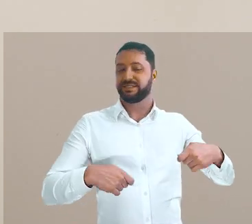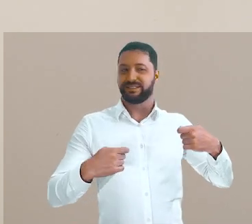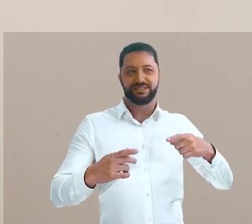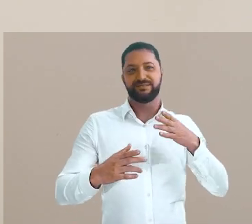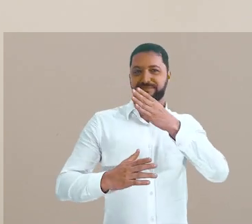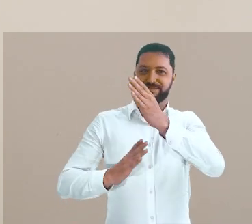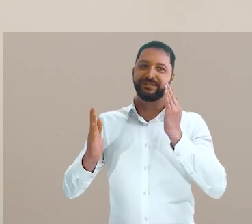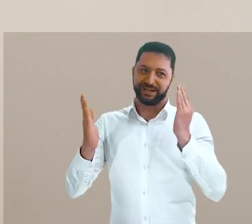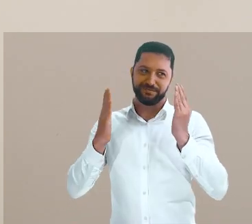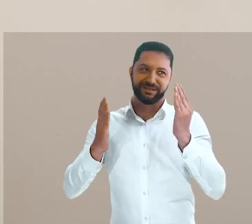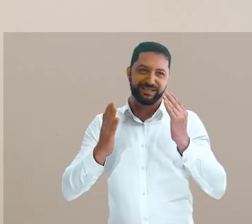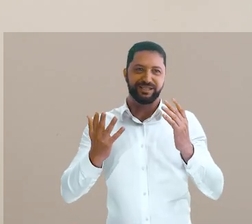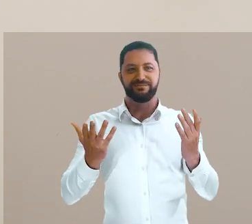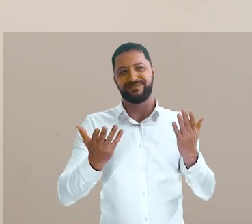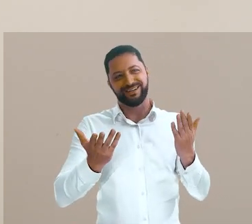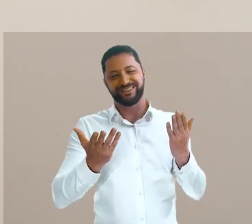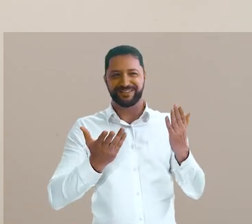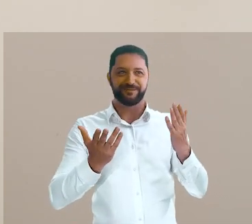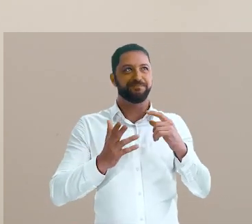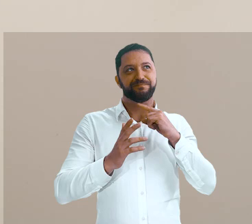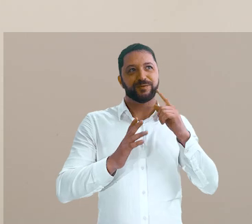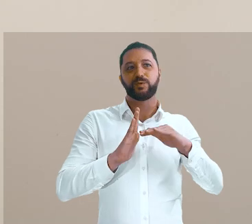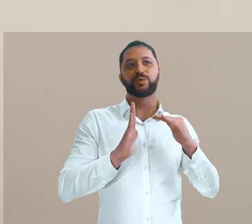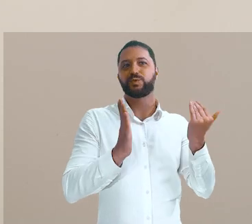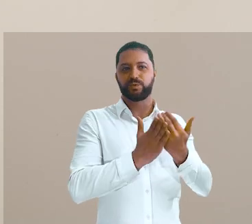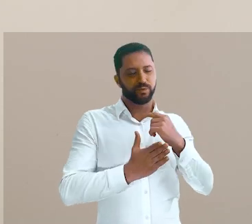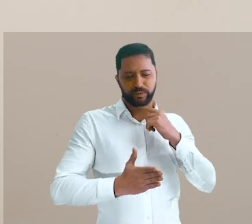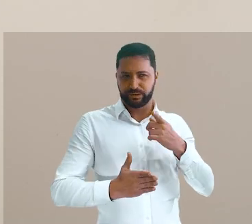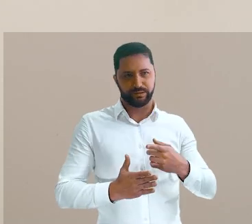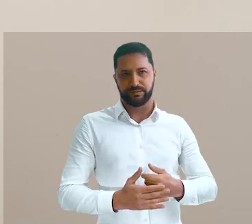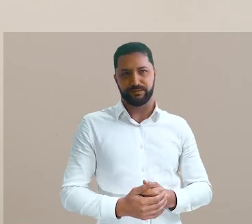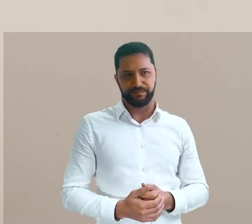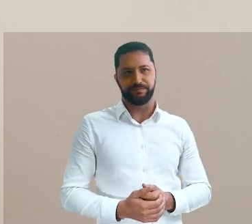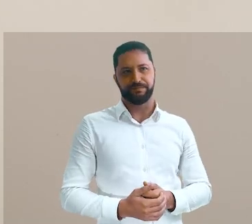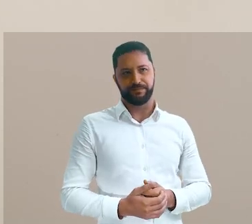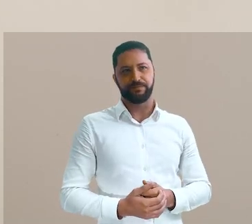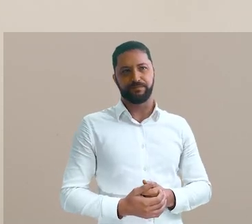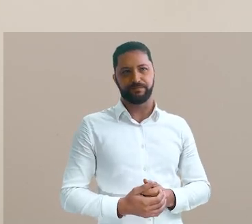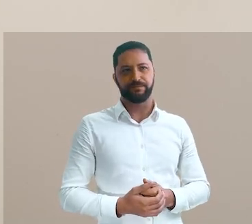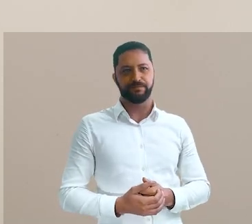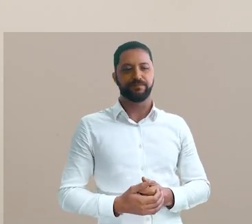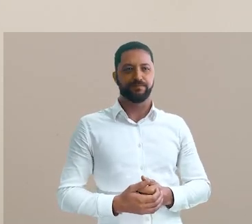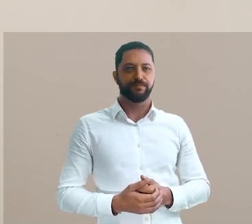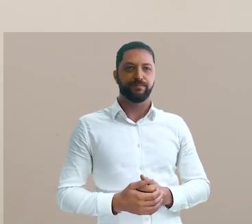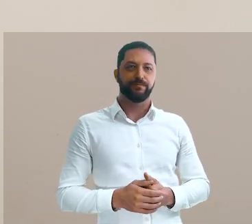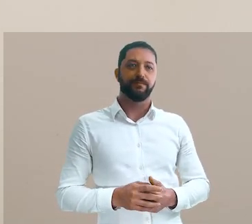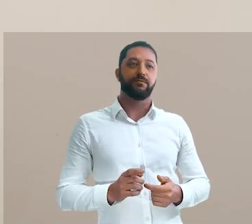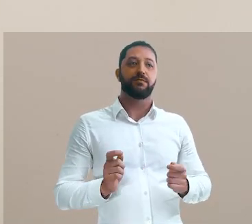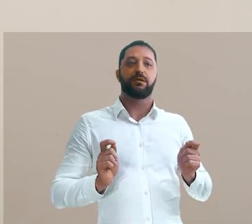fazer terapia, mas entre o real e o ideal tem uma distância grande.